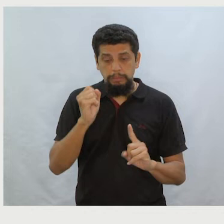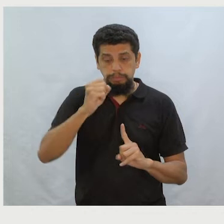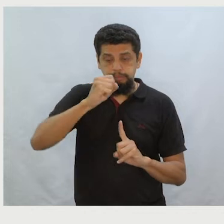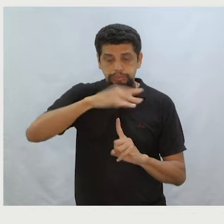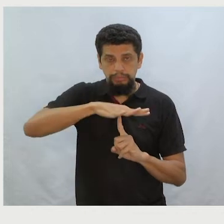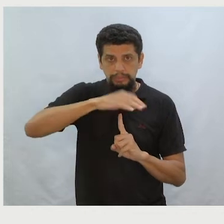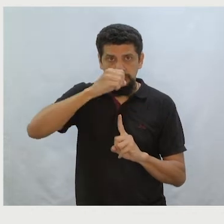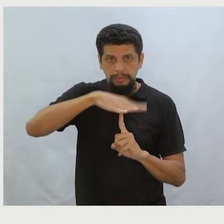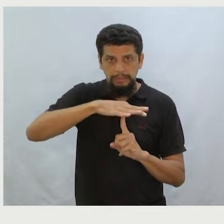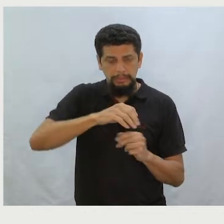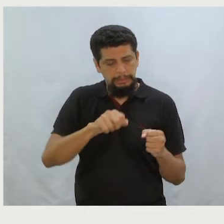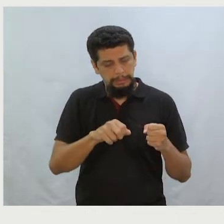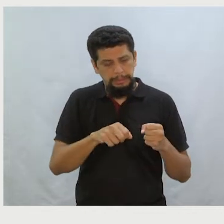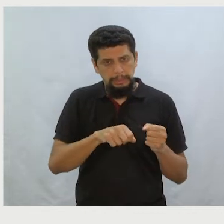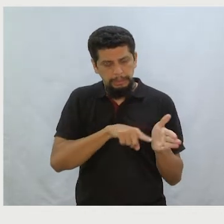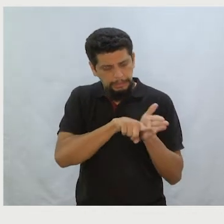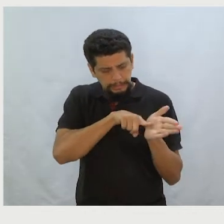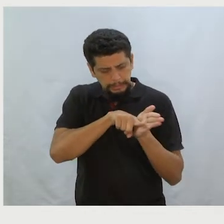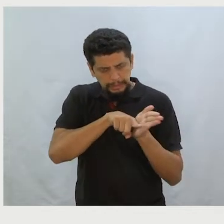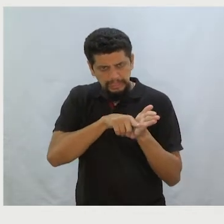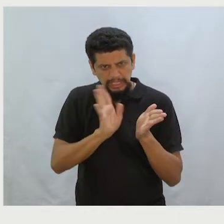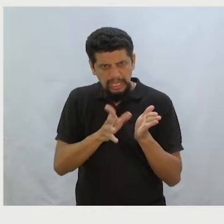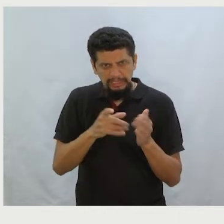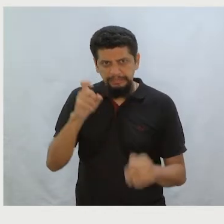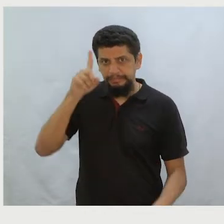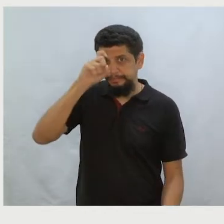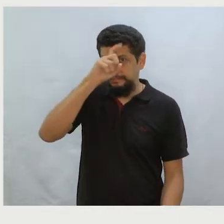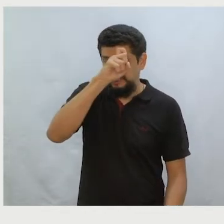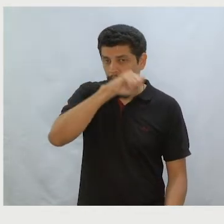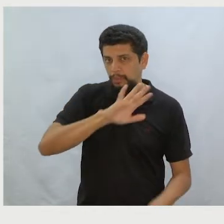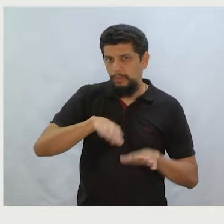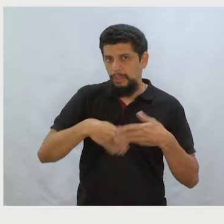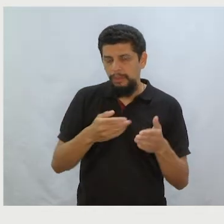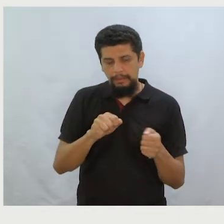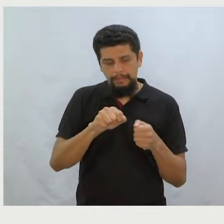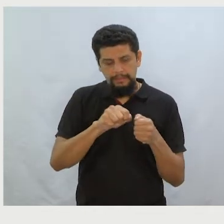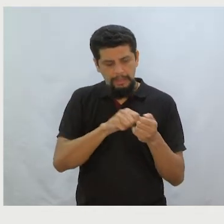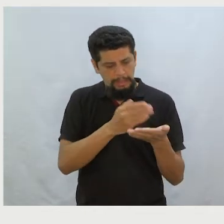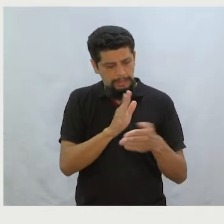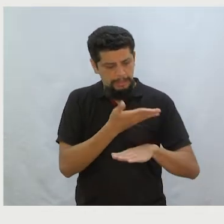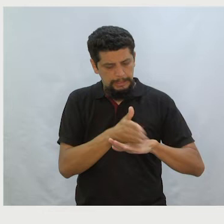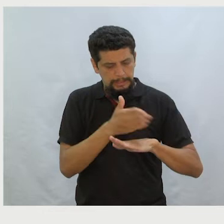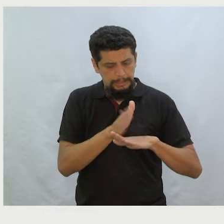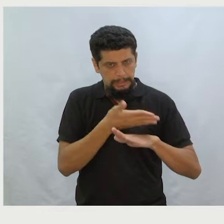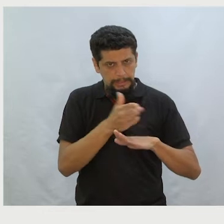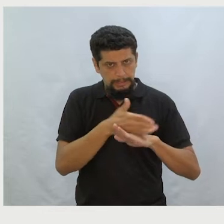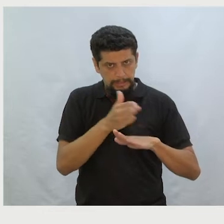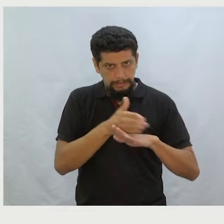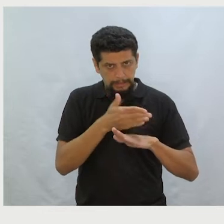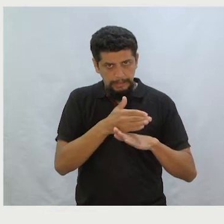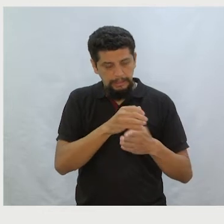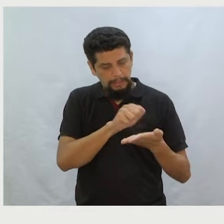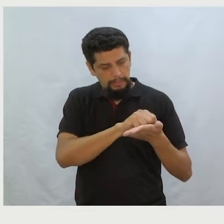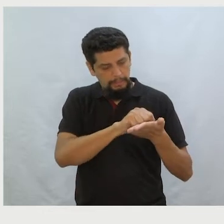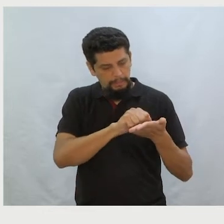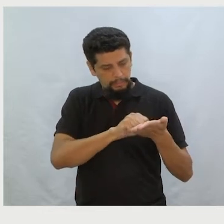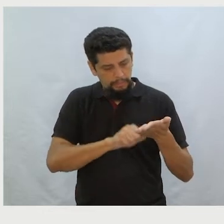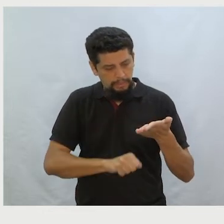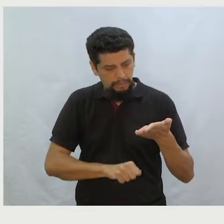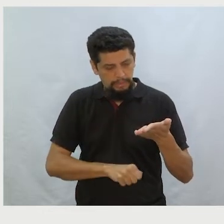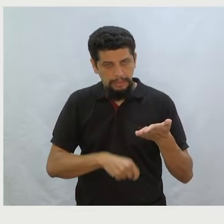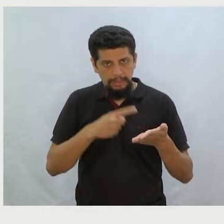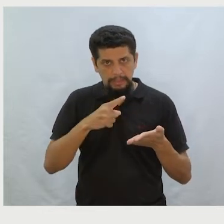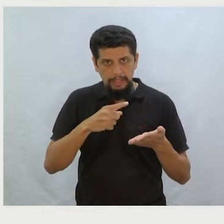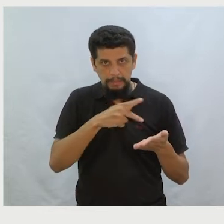sinal análise sintática já é uma coisa bem complicada quando você tem que fazer o exercício logo depois que a professora